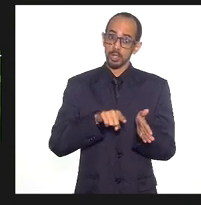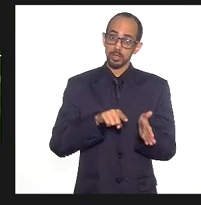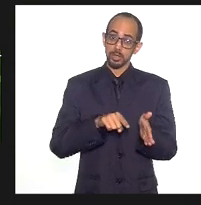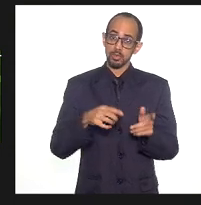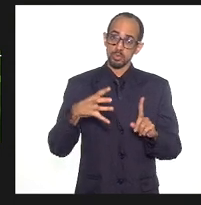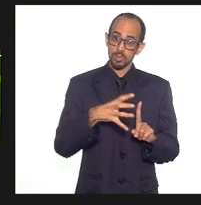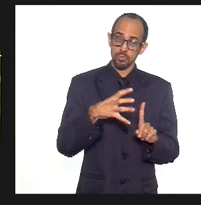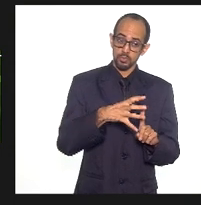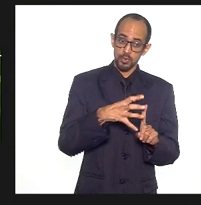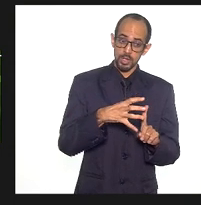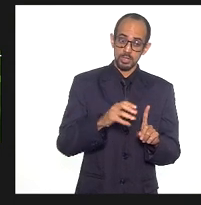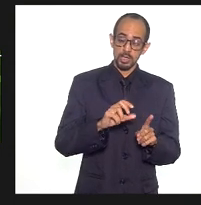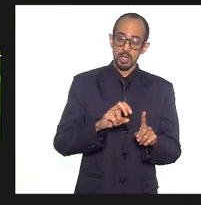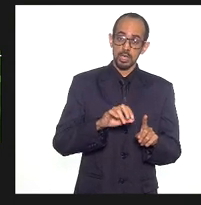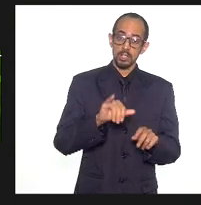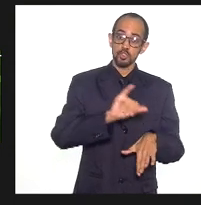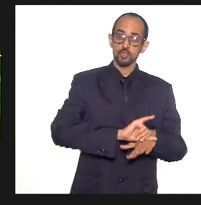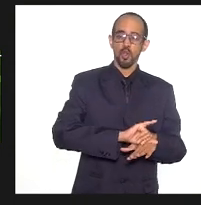gastos.